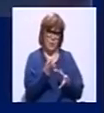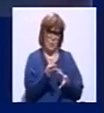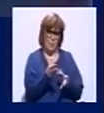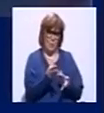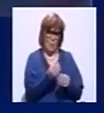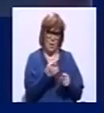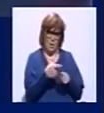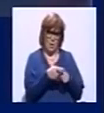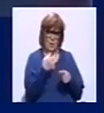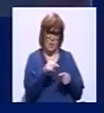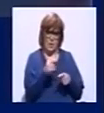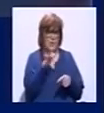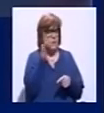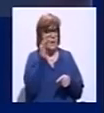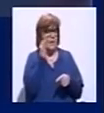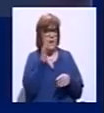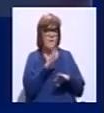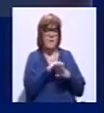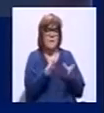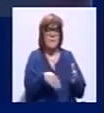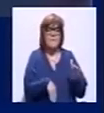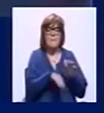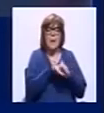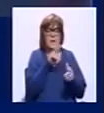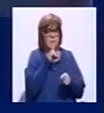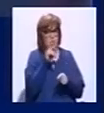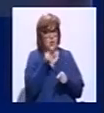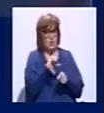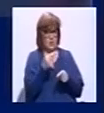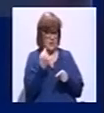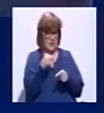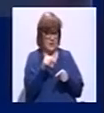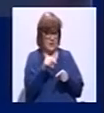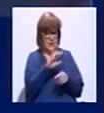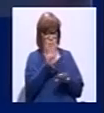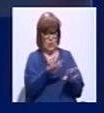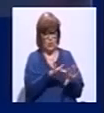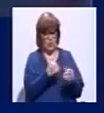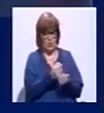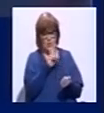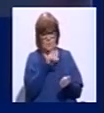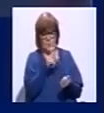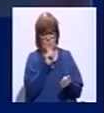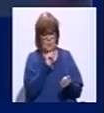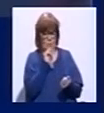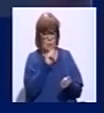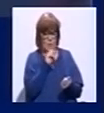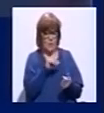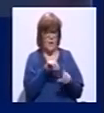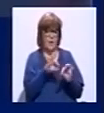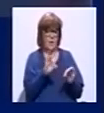e forma a tentar adiantar o máximo possível da resposta à sociedade e além